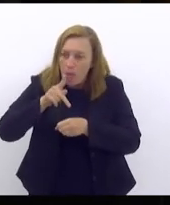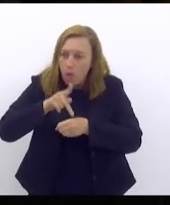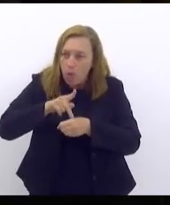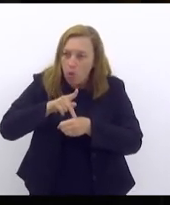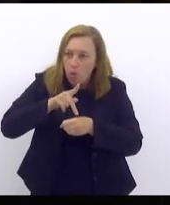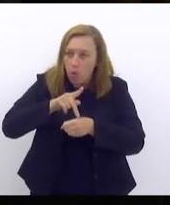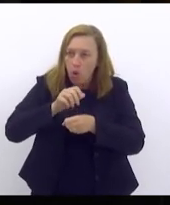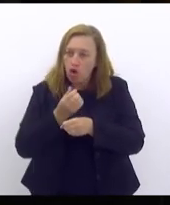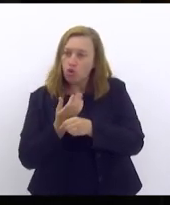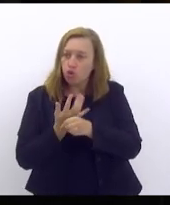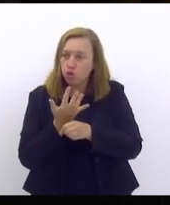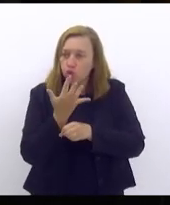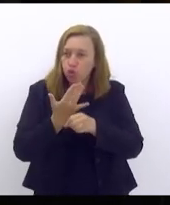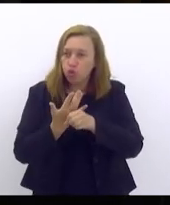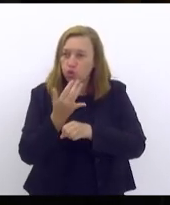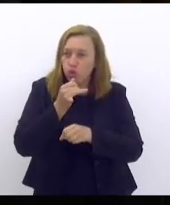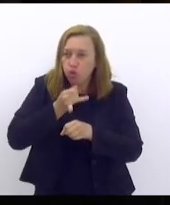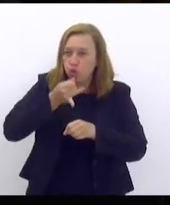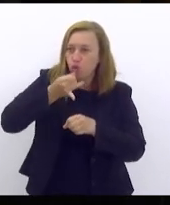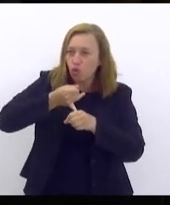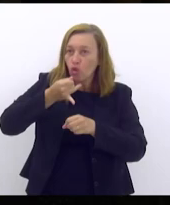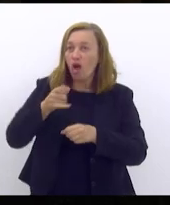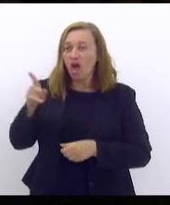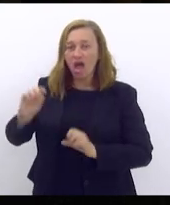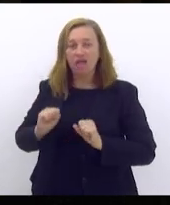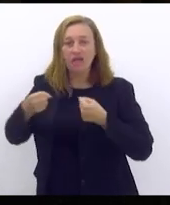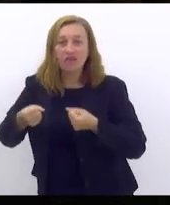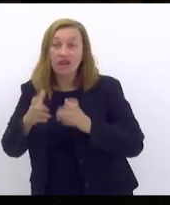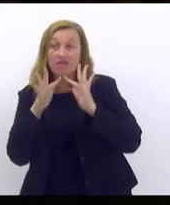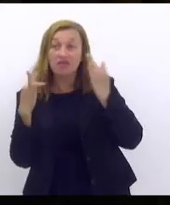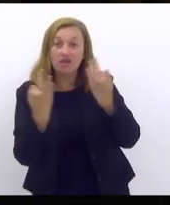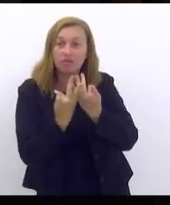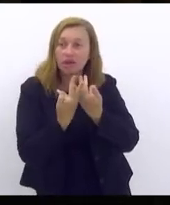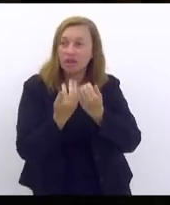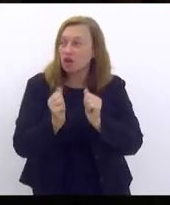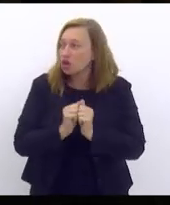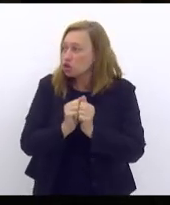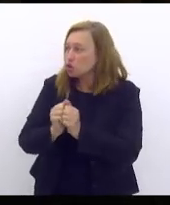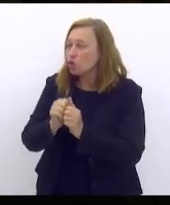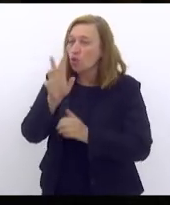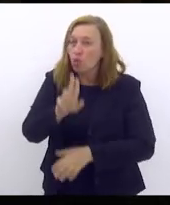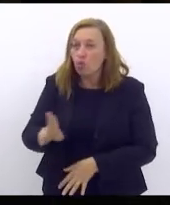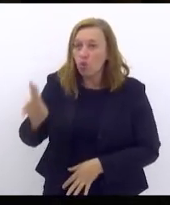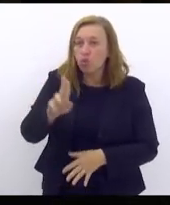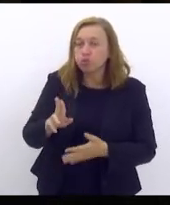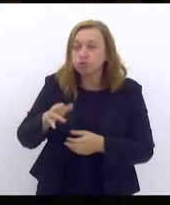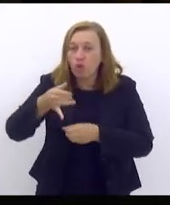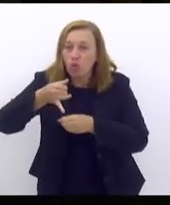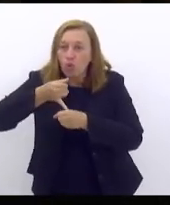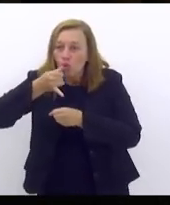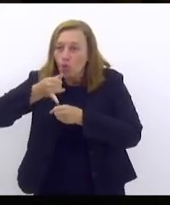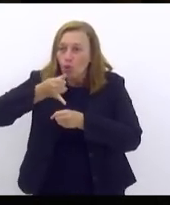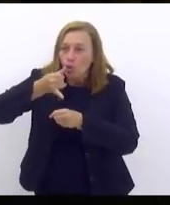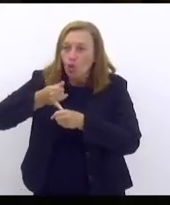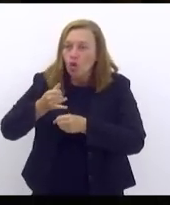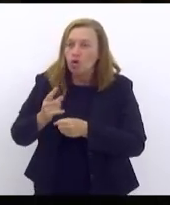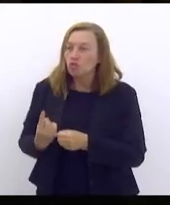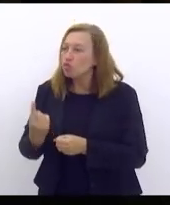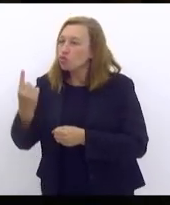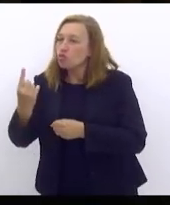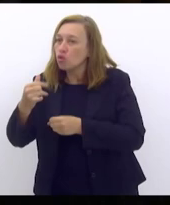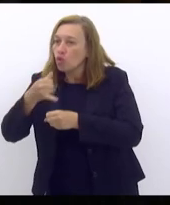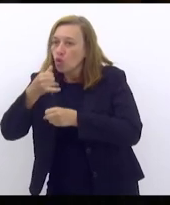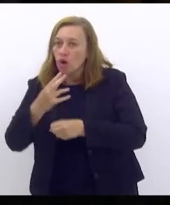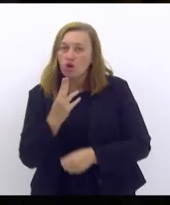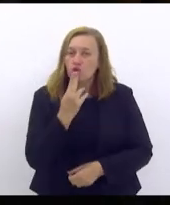casa. É isso que essa deputada defende, que as famílias utilizem crack em comum acordo. Um fuma um crackzinho, o